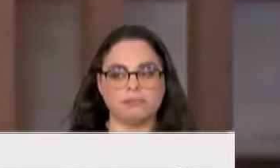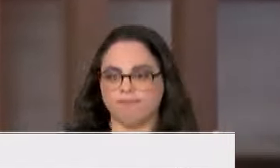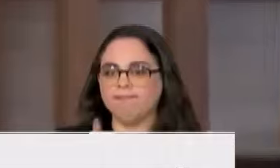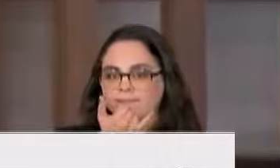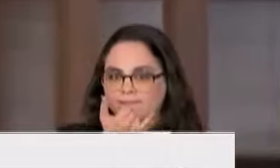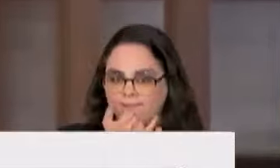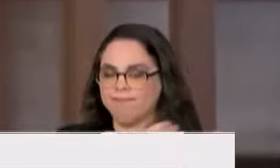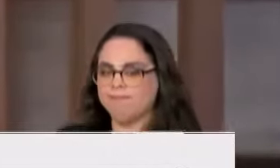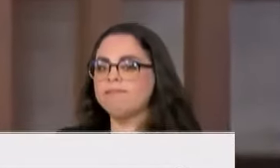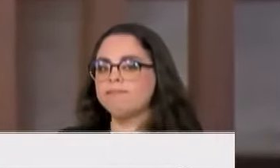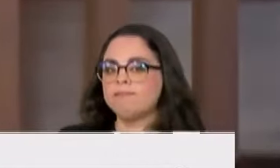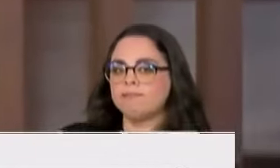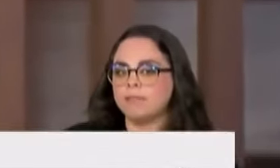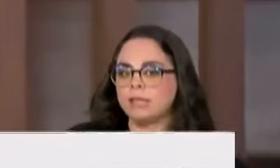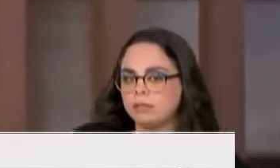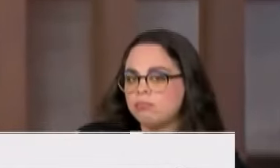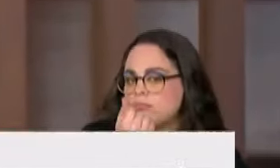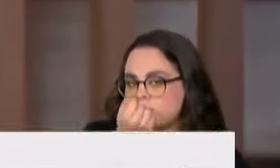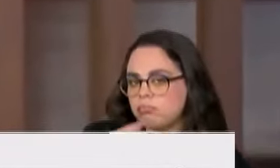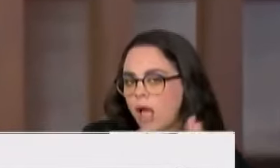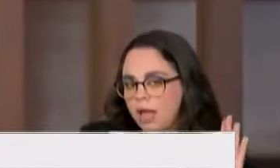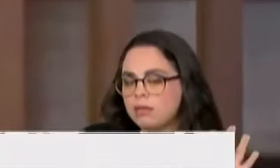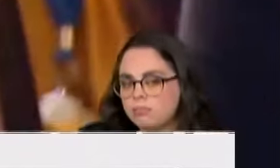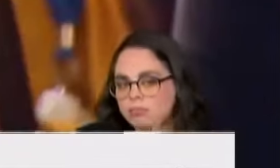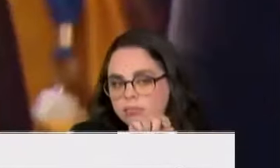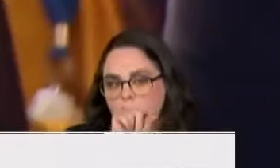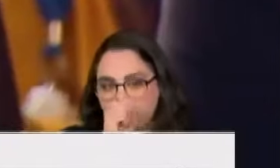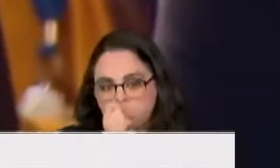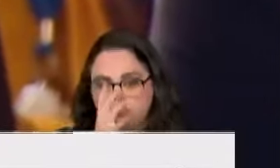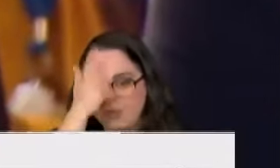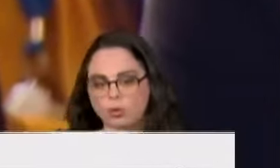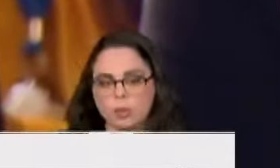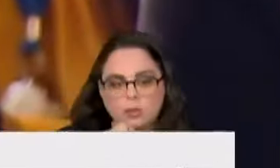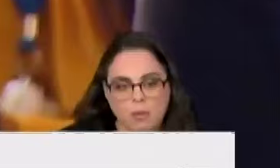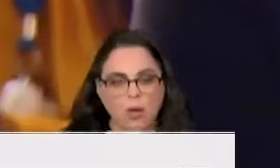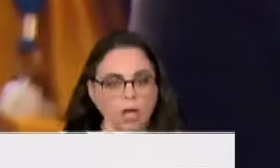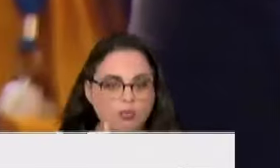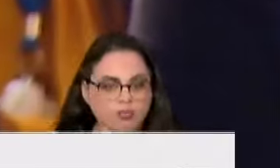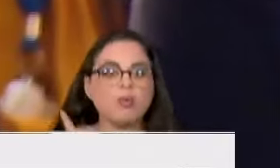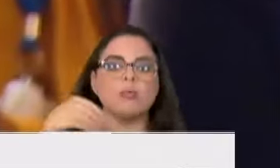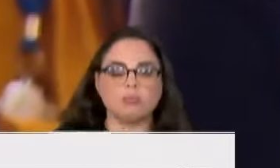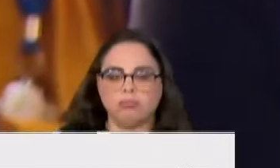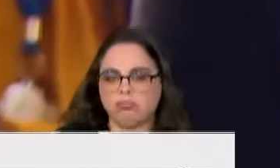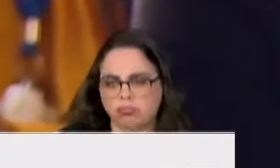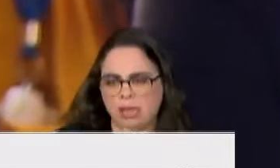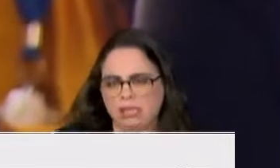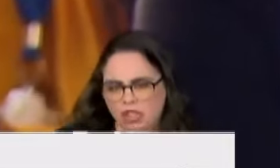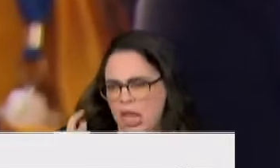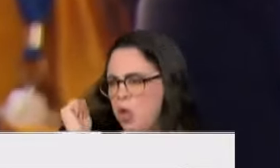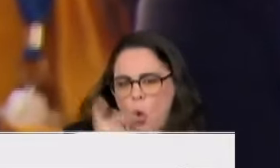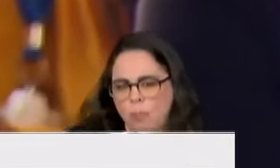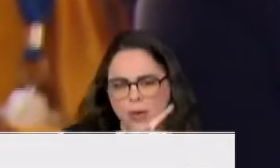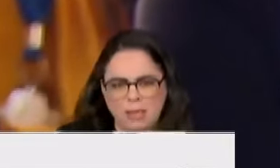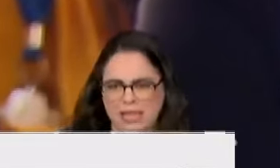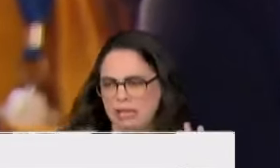Desculpa, ministro. Só queria saber se tem algum critério financeiro também para determinar quem pode voltar nos voos da FAB ou não. Quem poderia comprar passagens